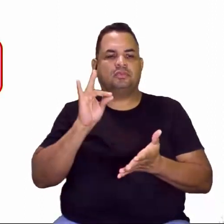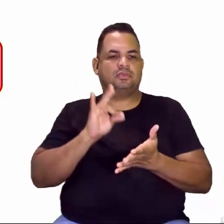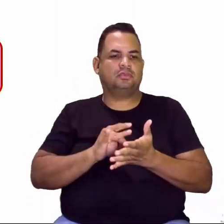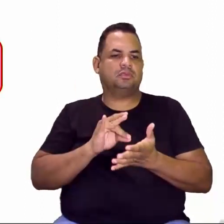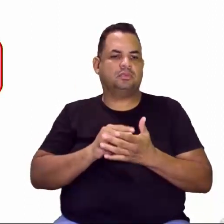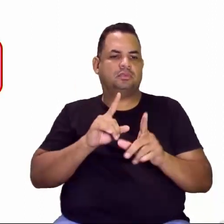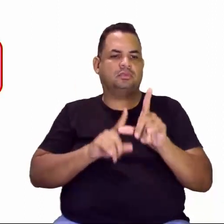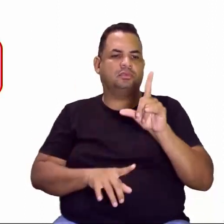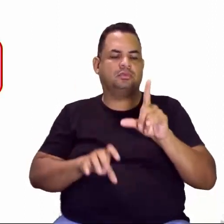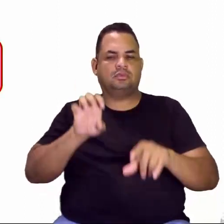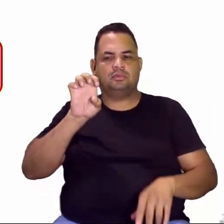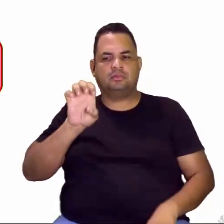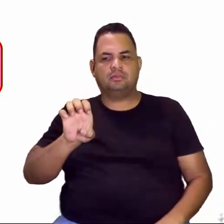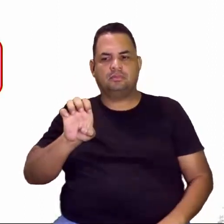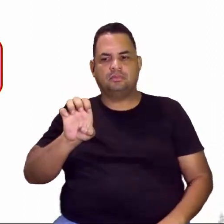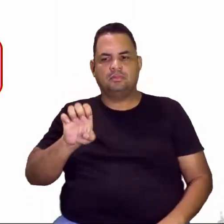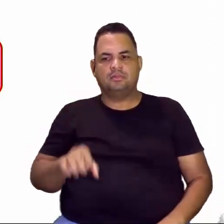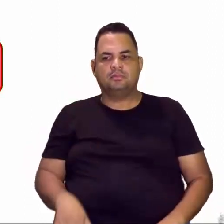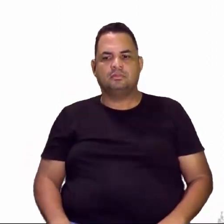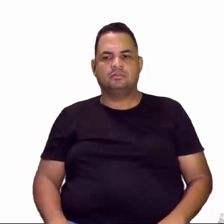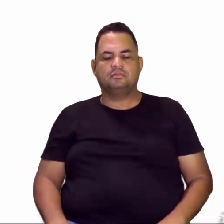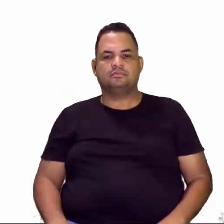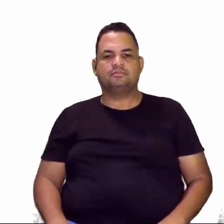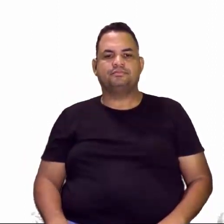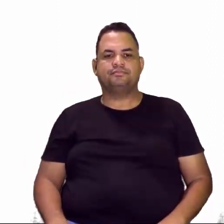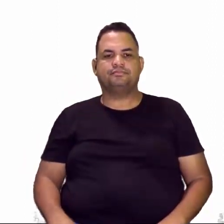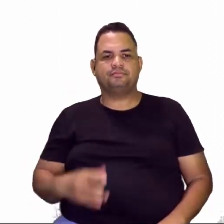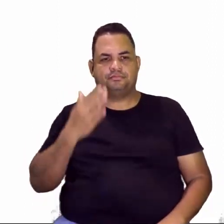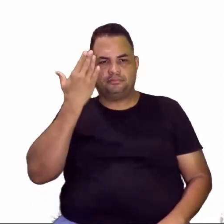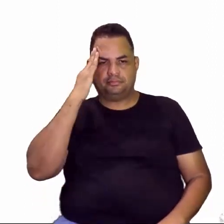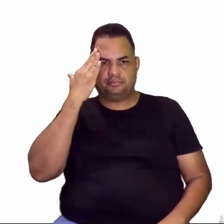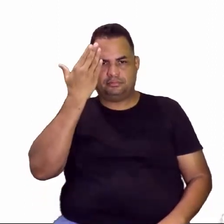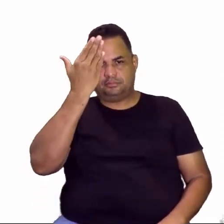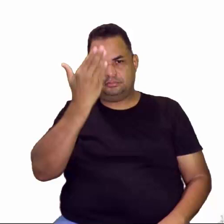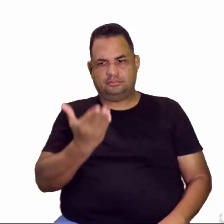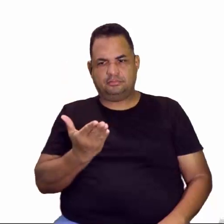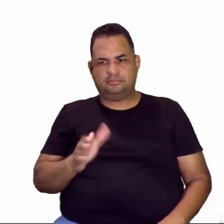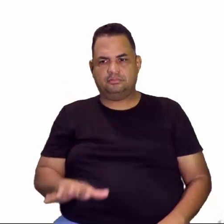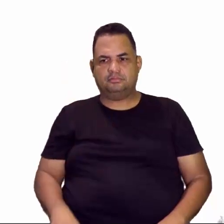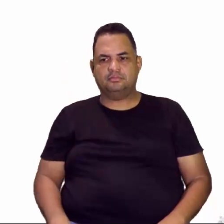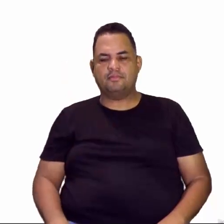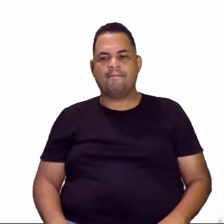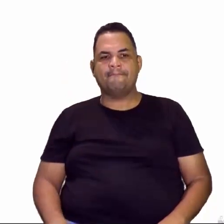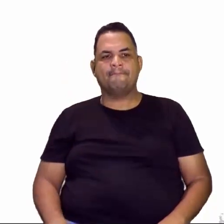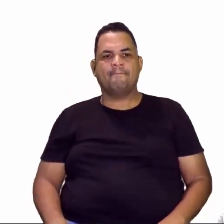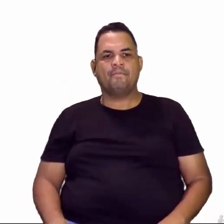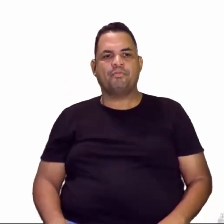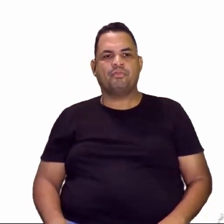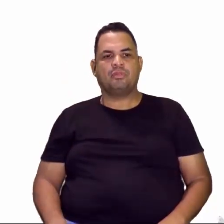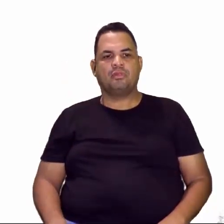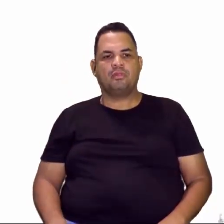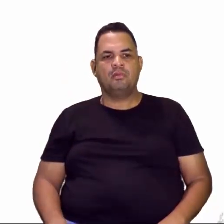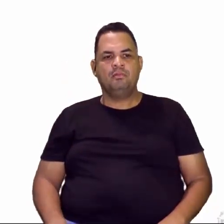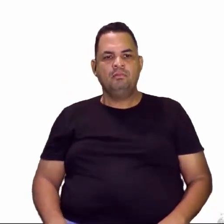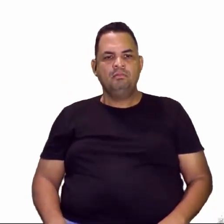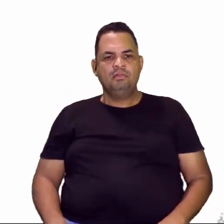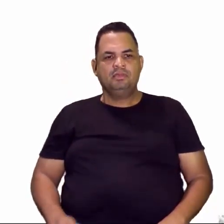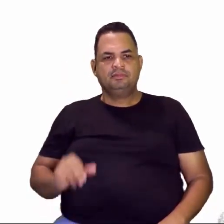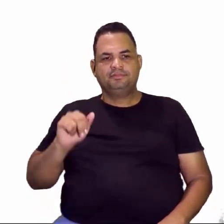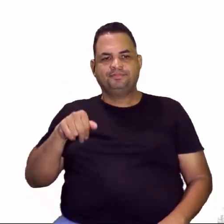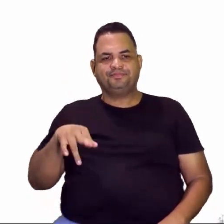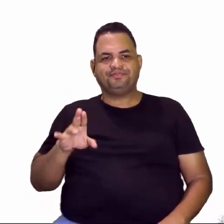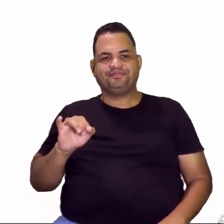fato, é a letra E. Só para você entender, ó. Nitrato de prata,